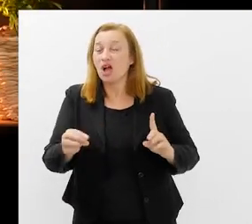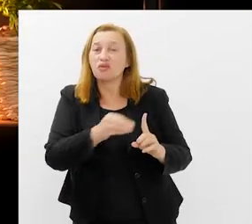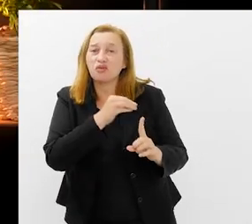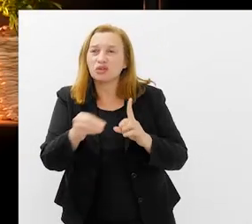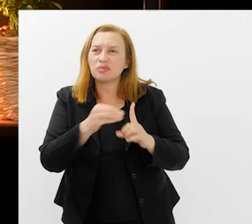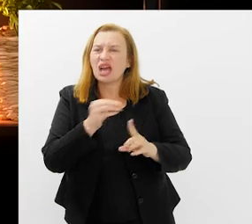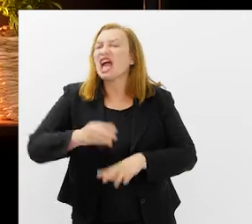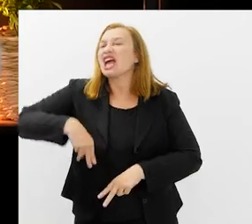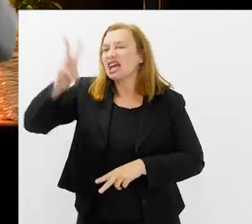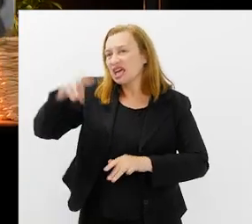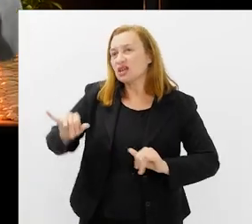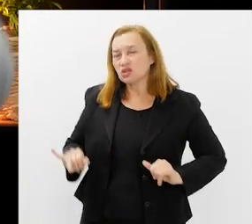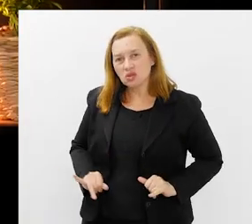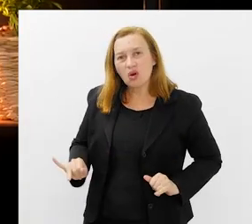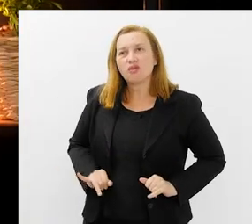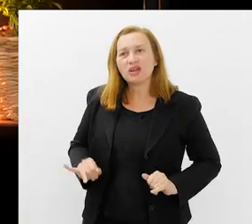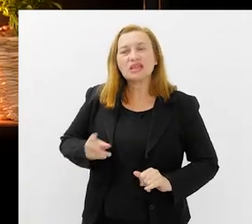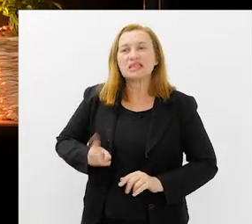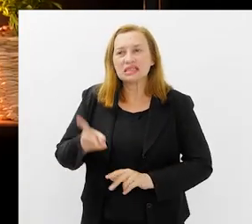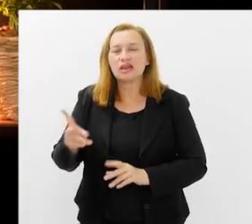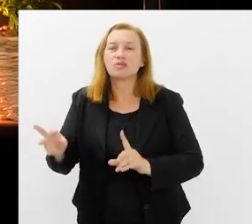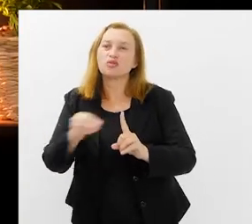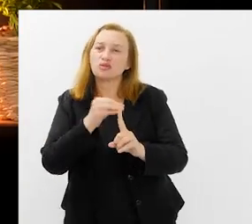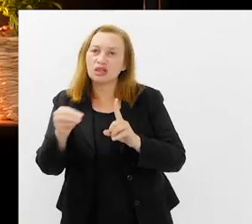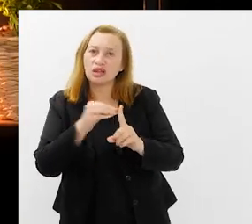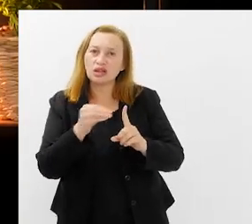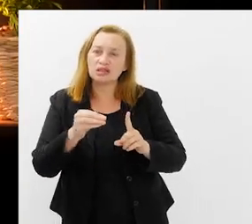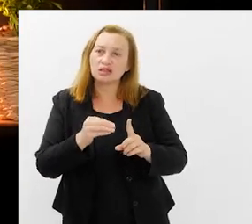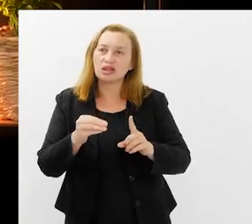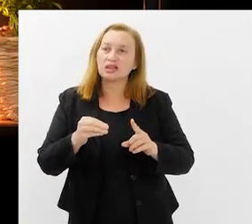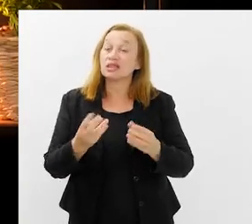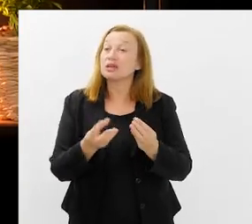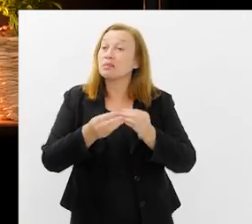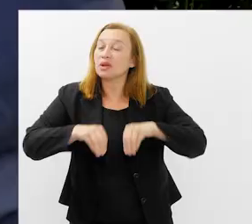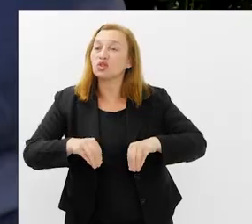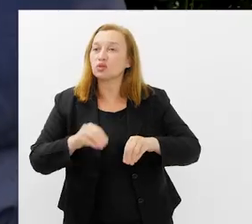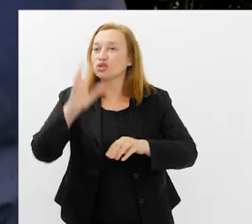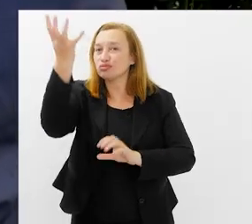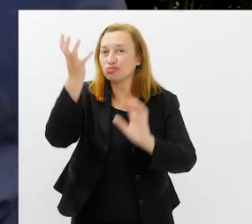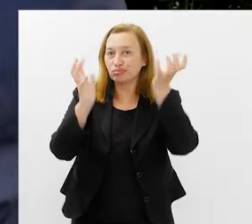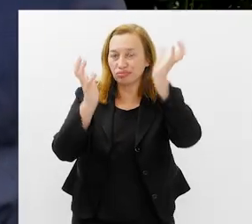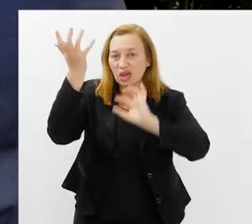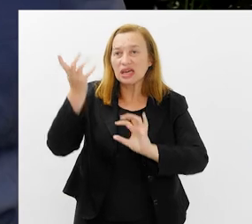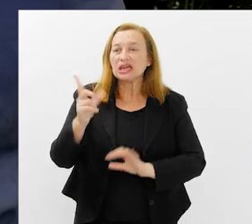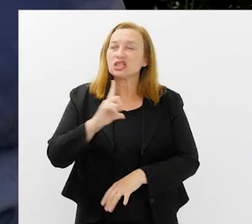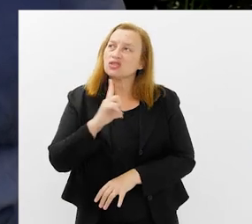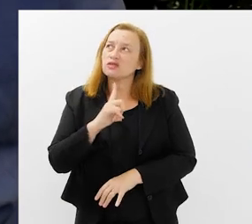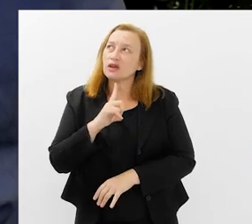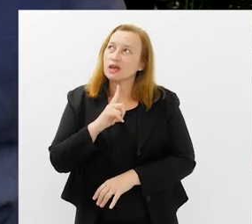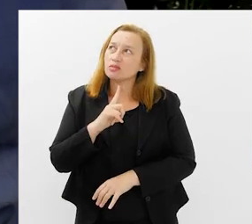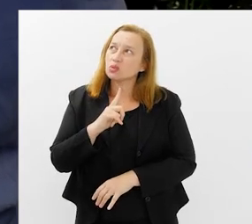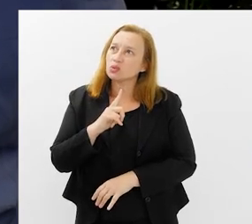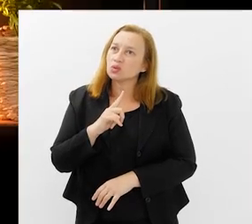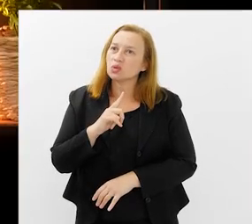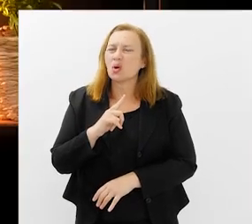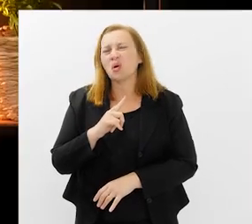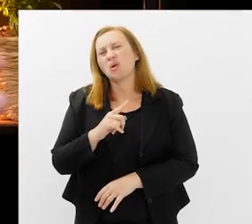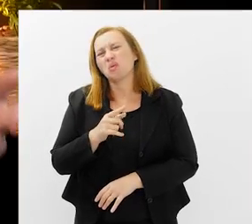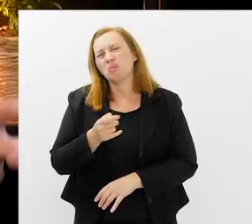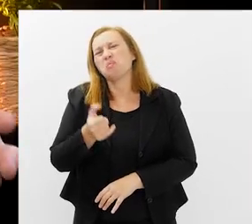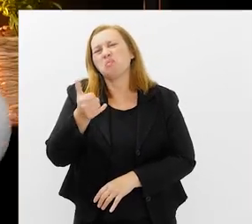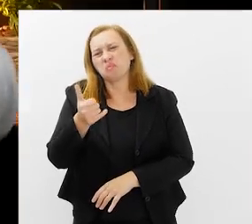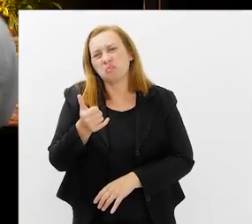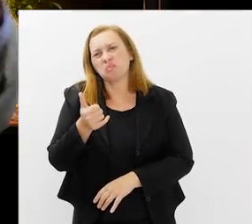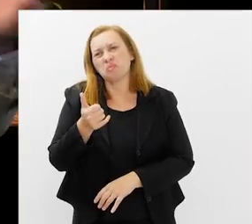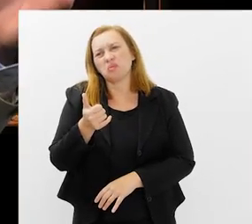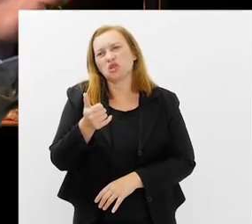suscetibilidade do vulnerável. Porque quem sofre é sempre o vulnerável nesses desastres naturais. Nós tivemos, nem todos,